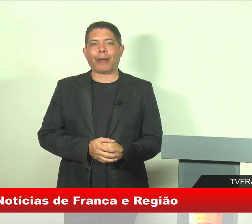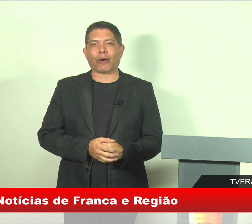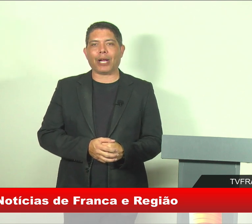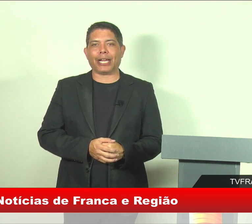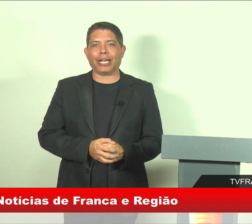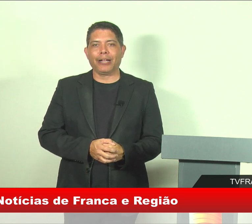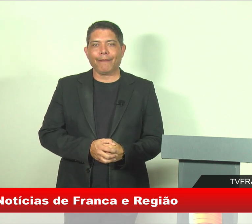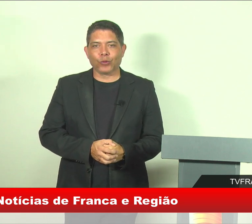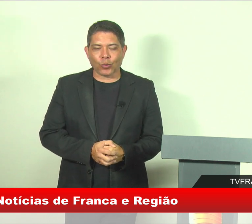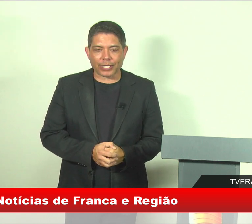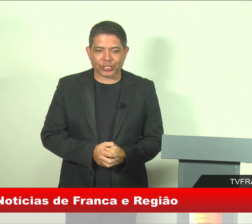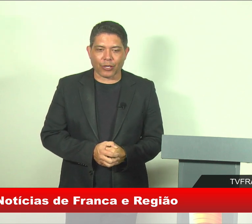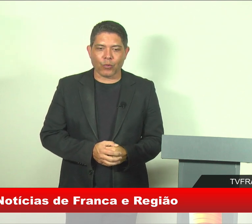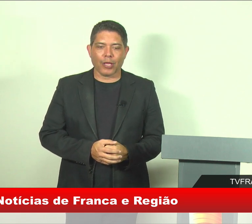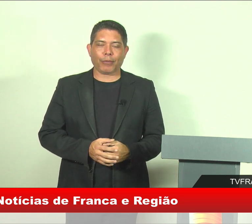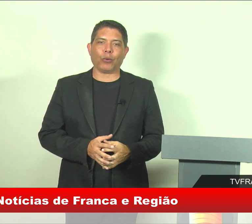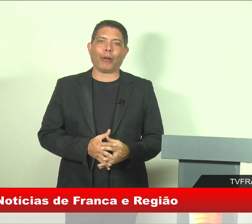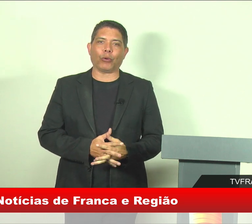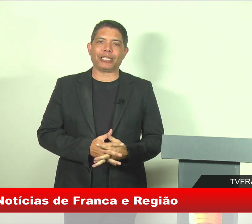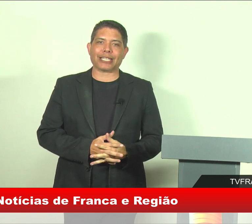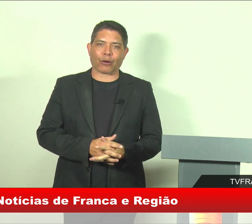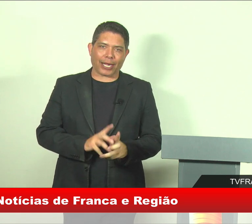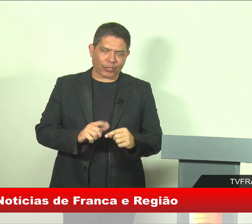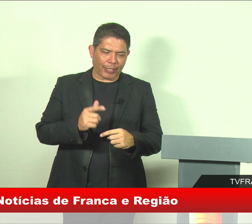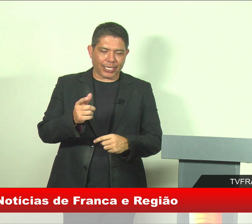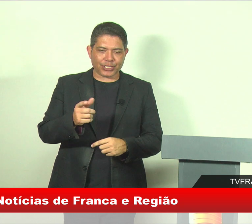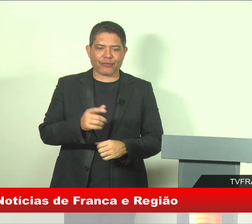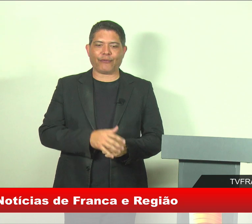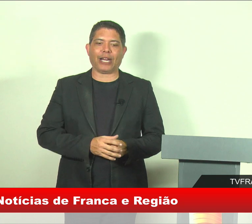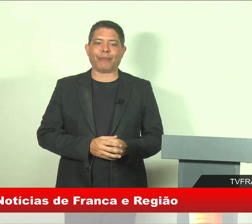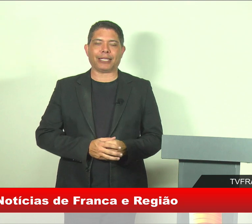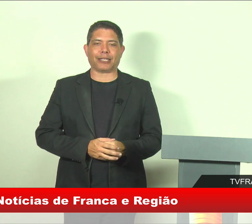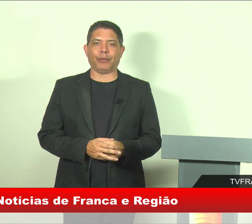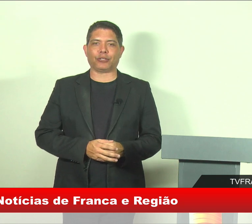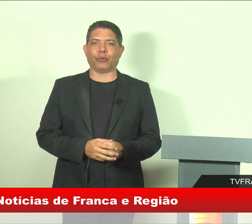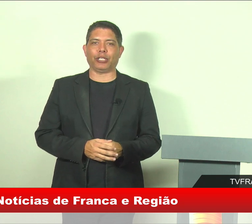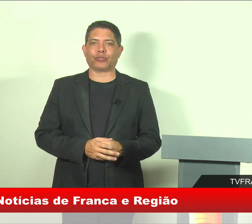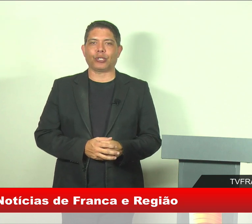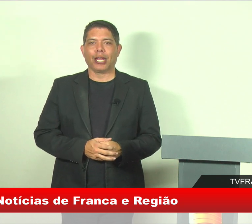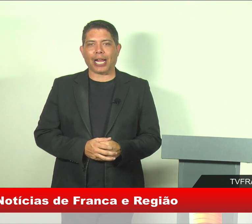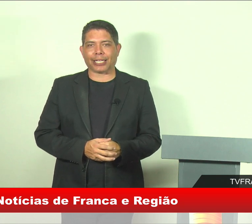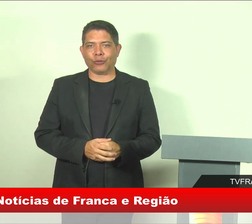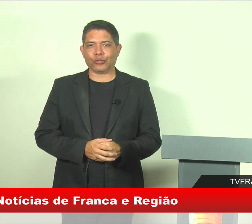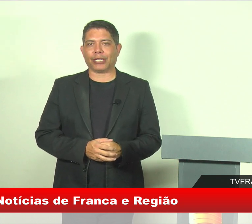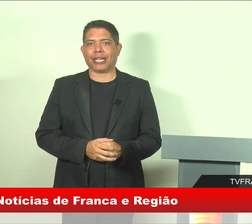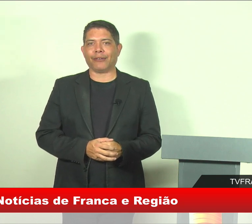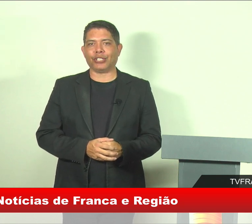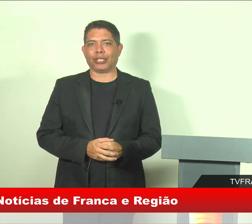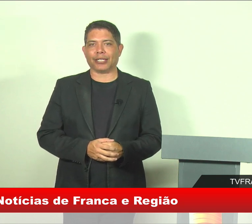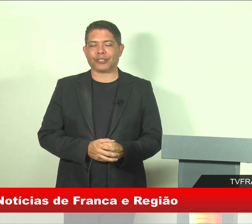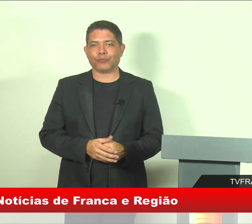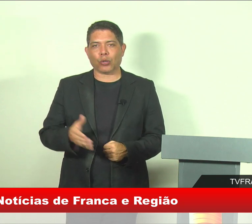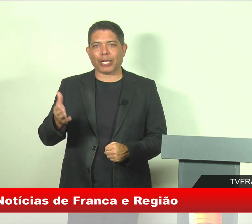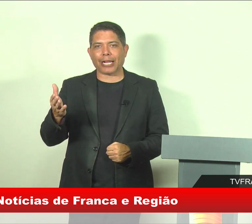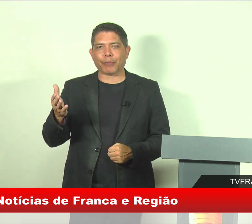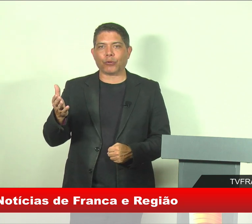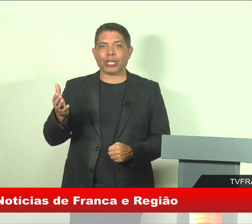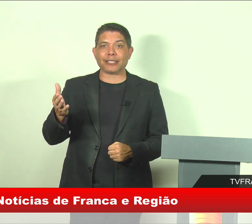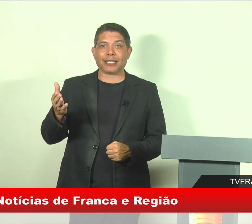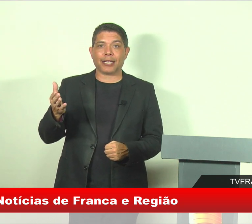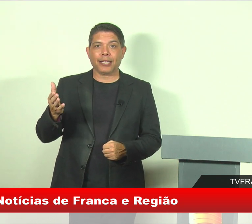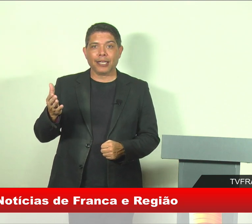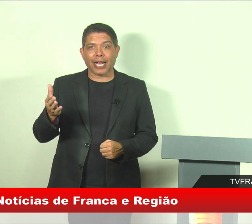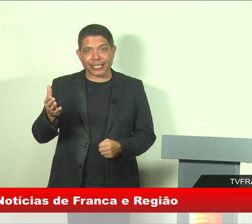o Jabaquara no Lanchão pelo Paulista 4. Amanhã a gente vai falar mais também sobre isso aqui no JR23. Muito obrigado